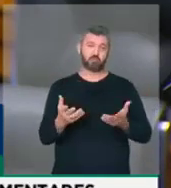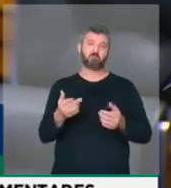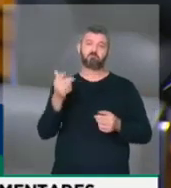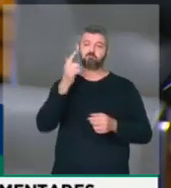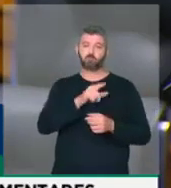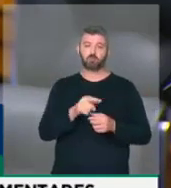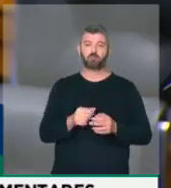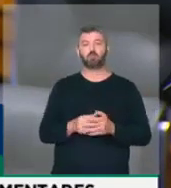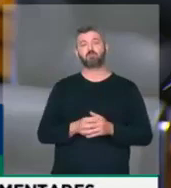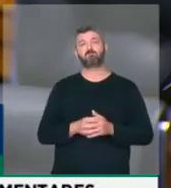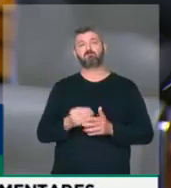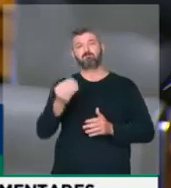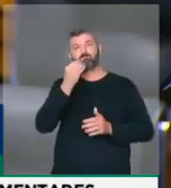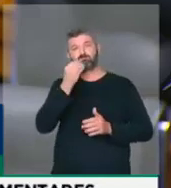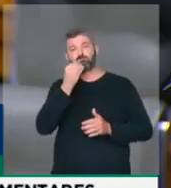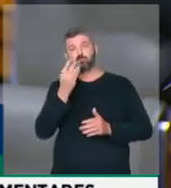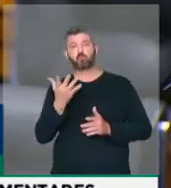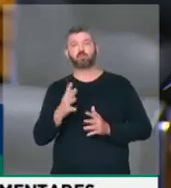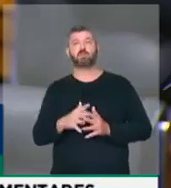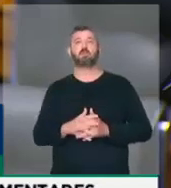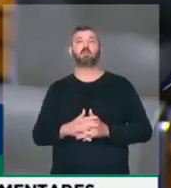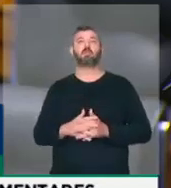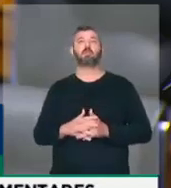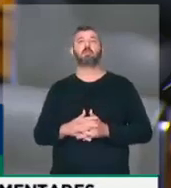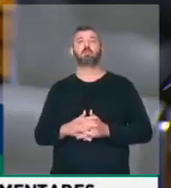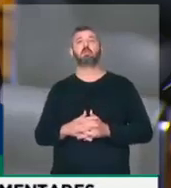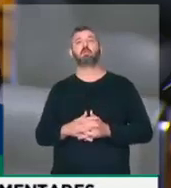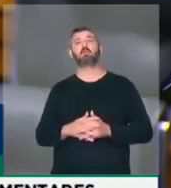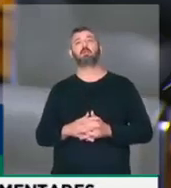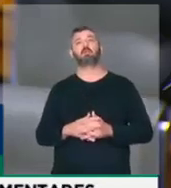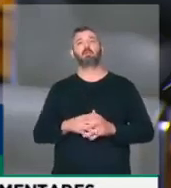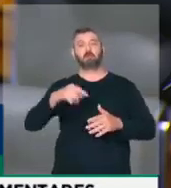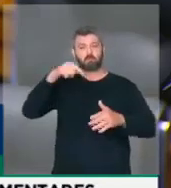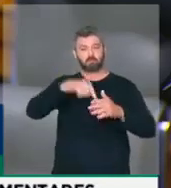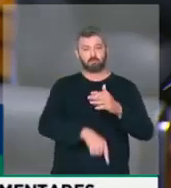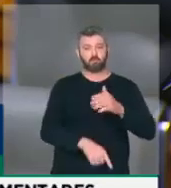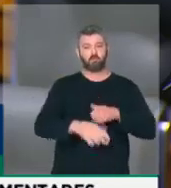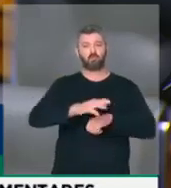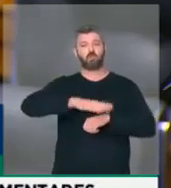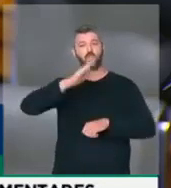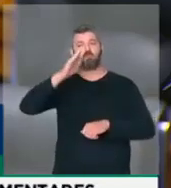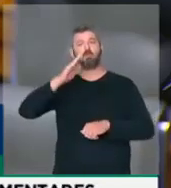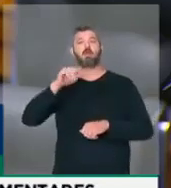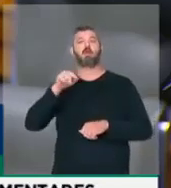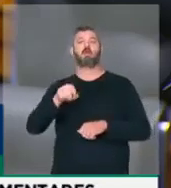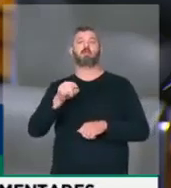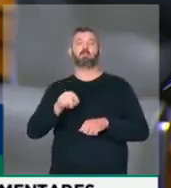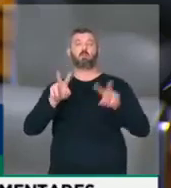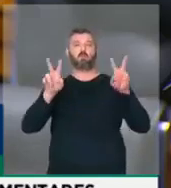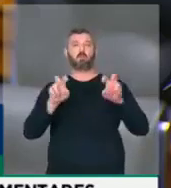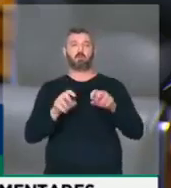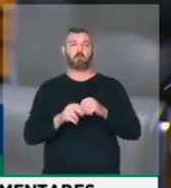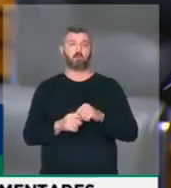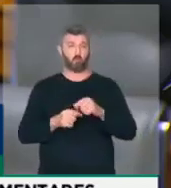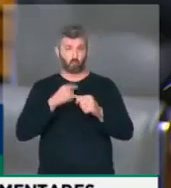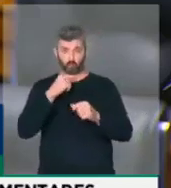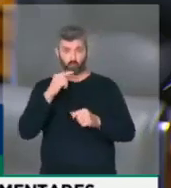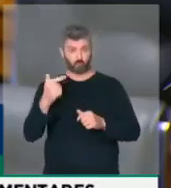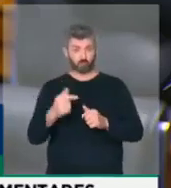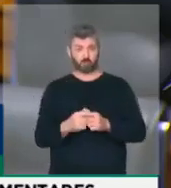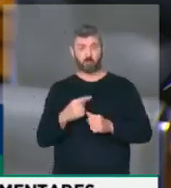tenha a oportunidade de fazer uma discussão mais aprofundada sobre esse tema. Não há dúvida